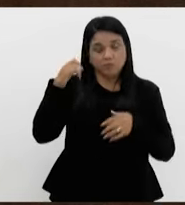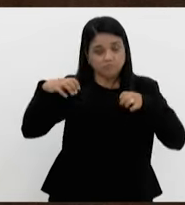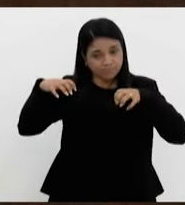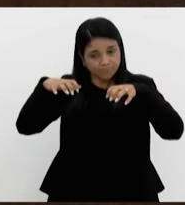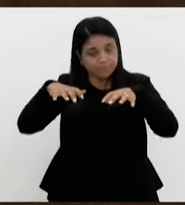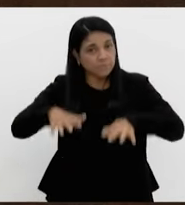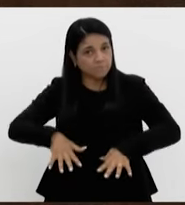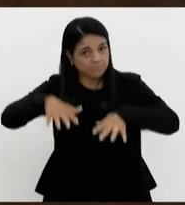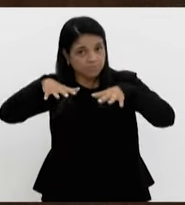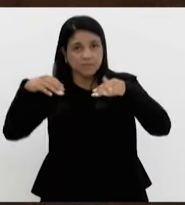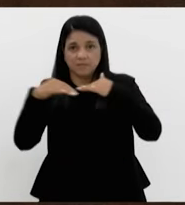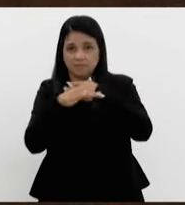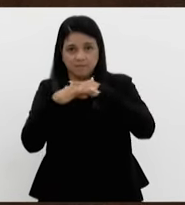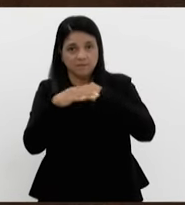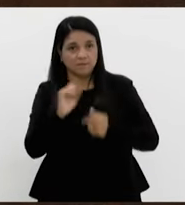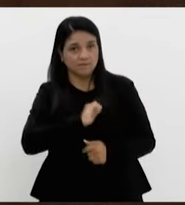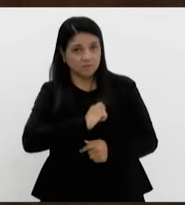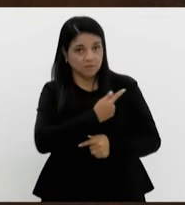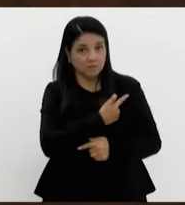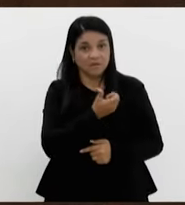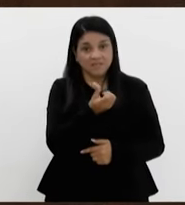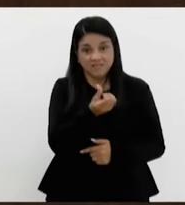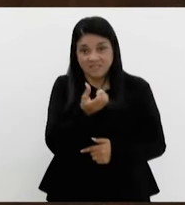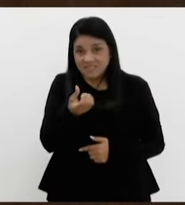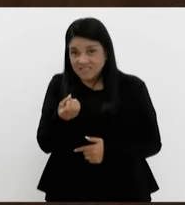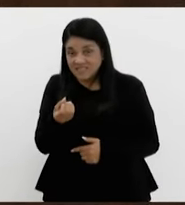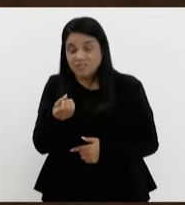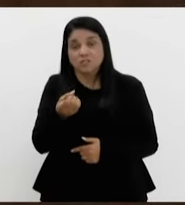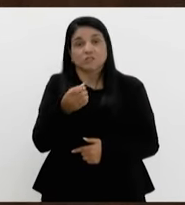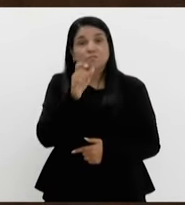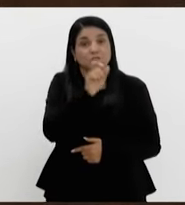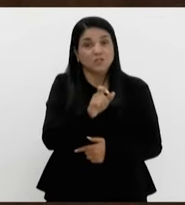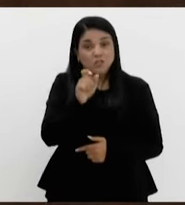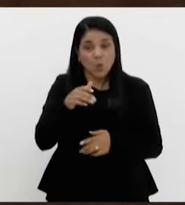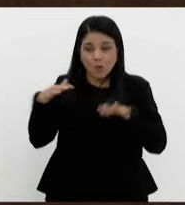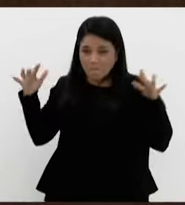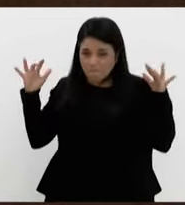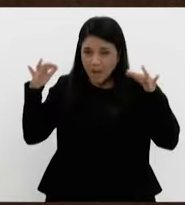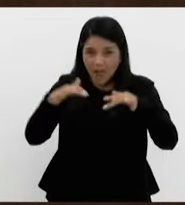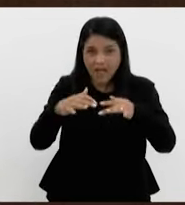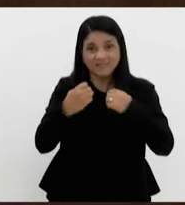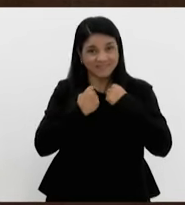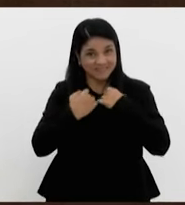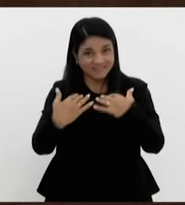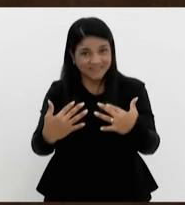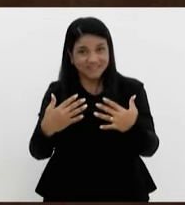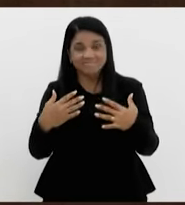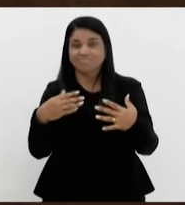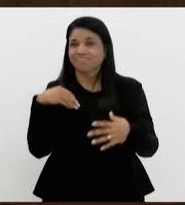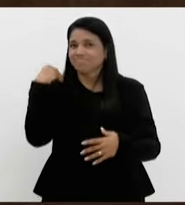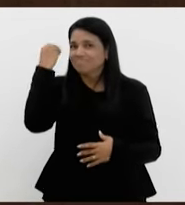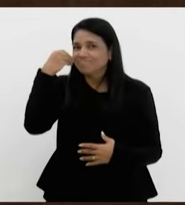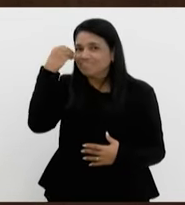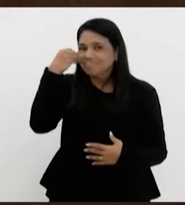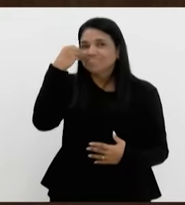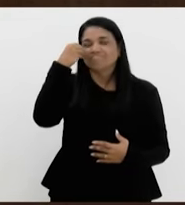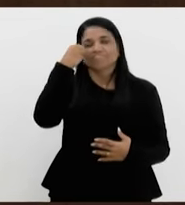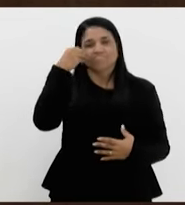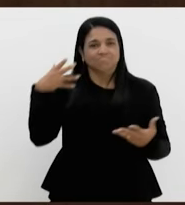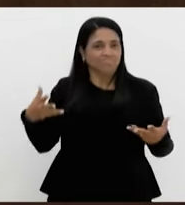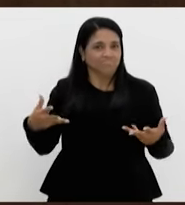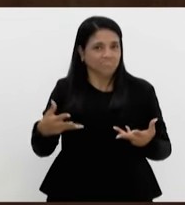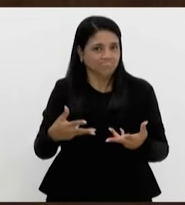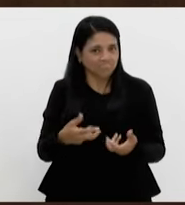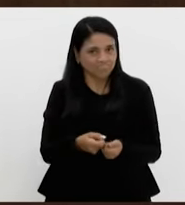na nossa cidade, que colocou 600, a Alerj colocou 600 pessoas numa audiência pública regional, e é uma experiência que nós temos